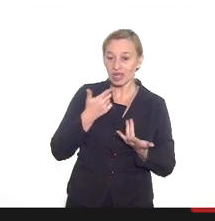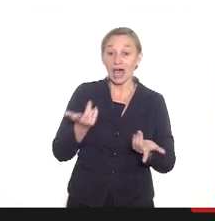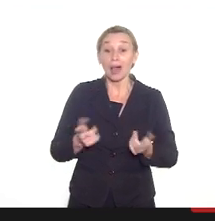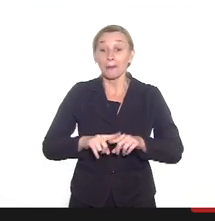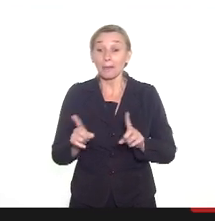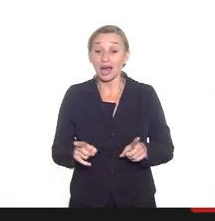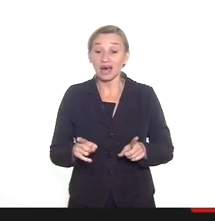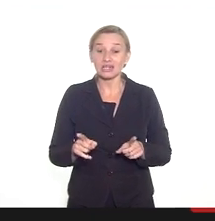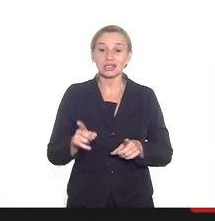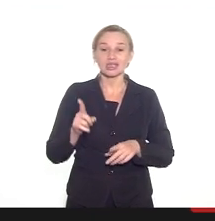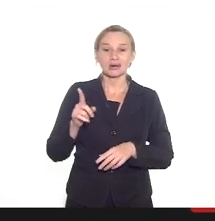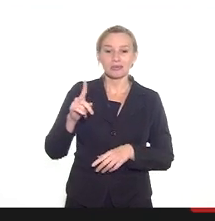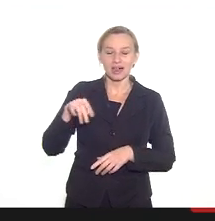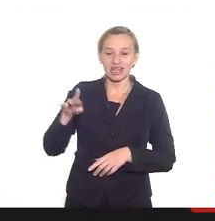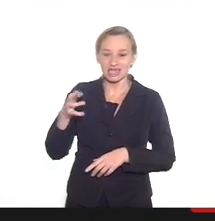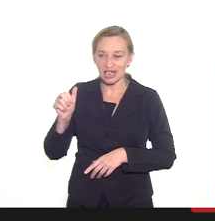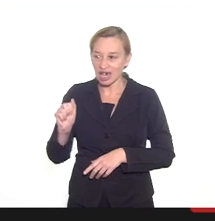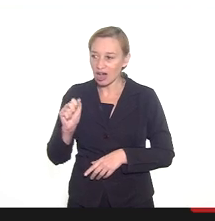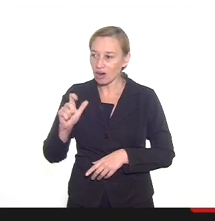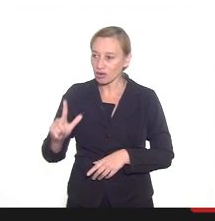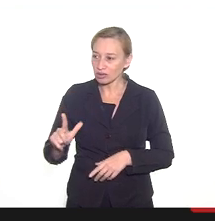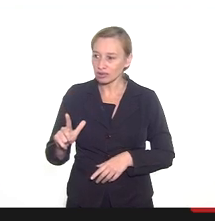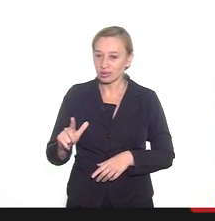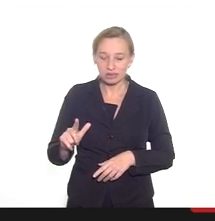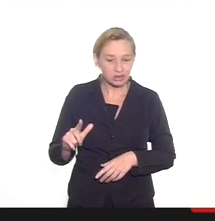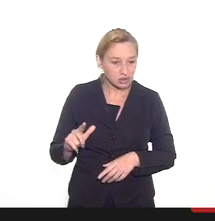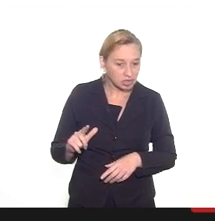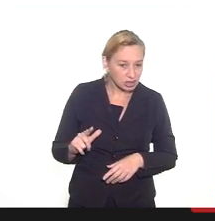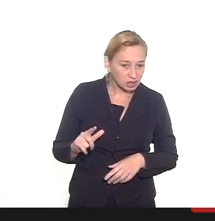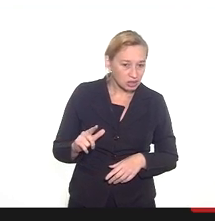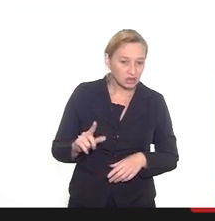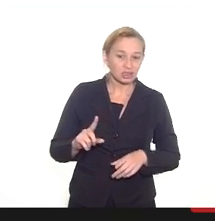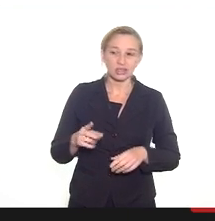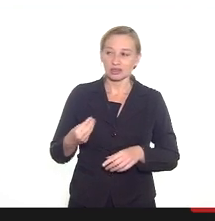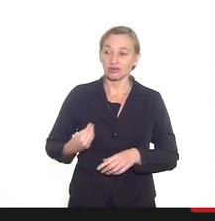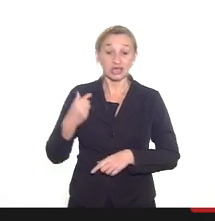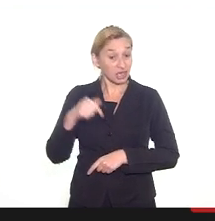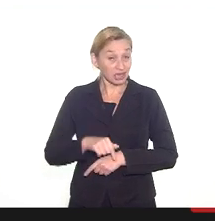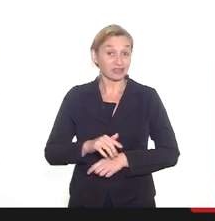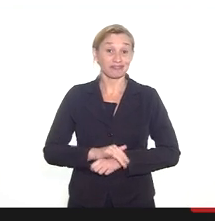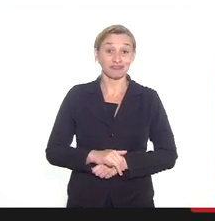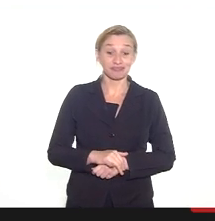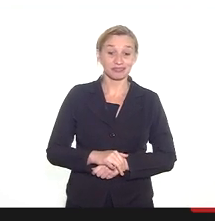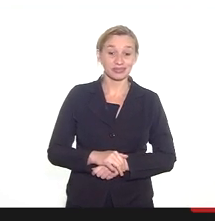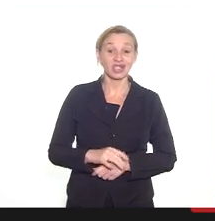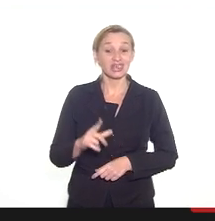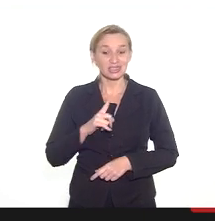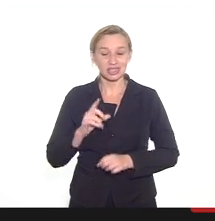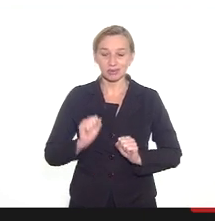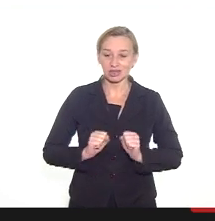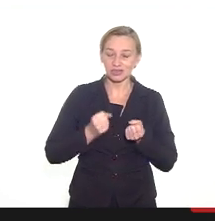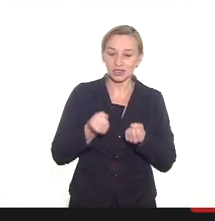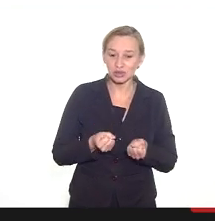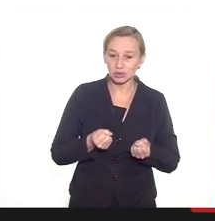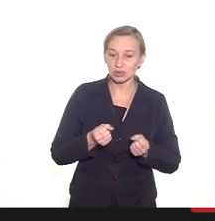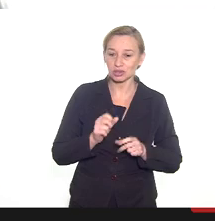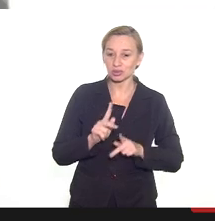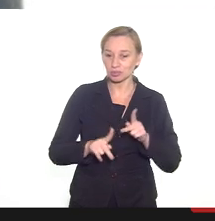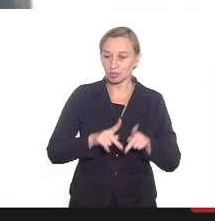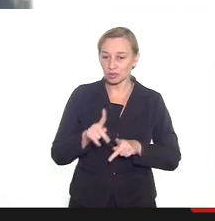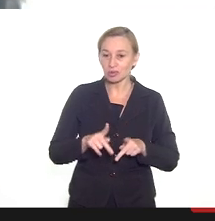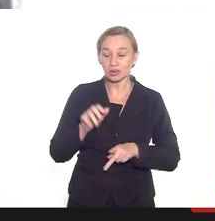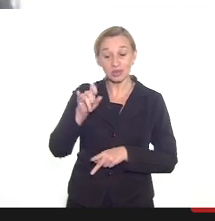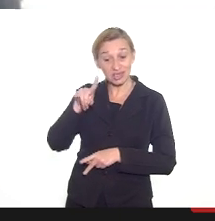A querida Marisa Gaudi, a querida Rebeca também, vi que estavam aqui presentes. Né? Temos uma defensora popular, a